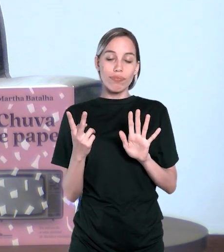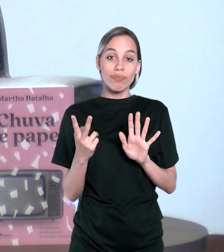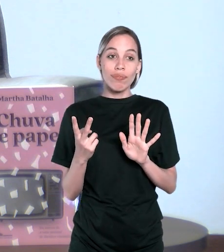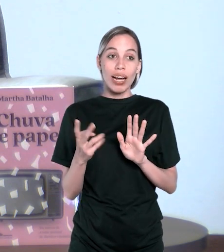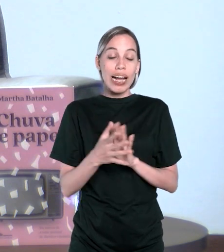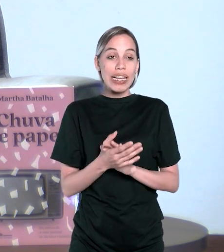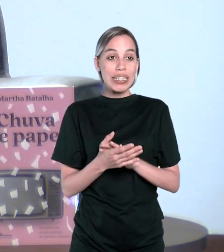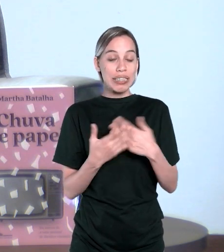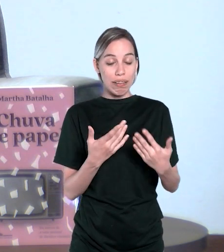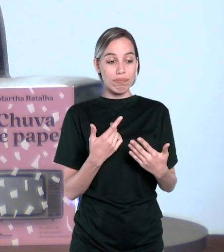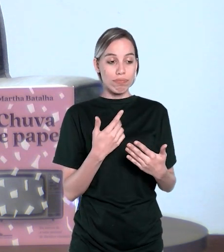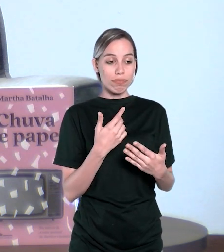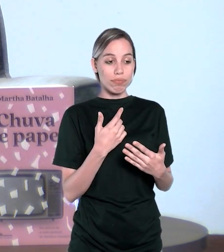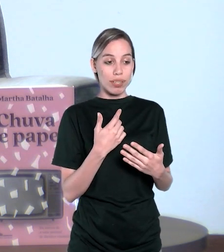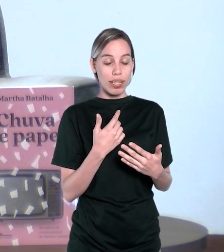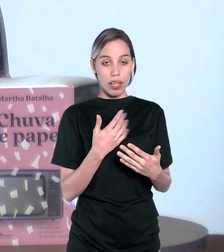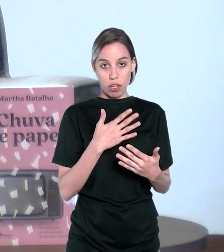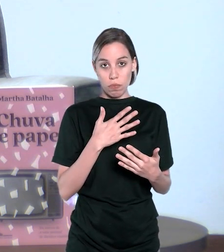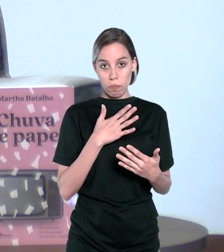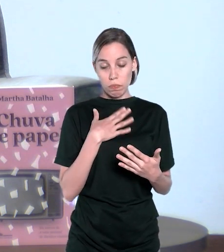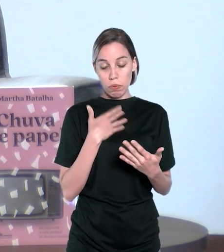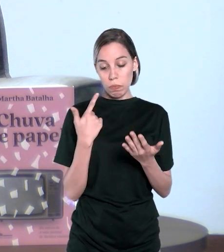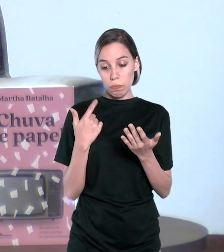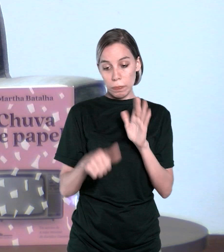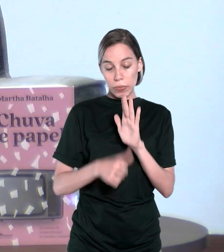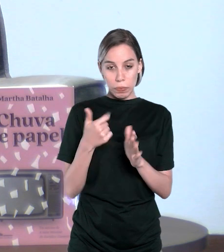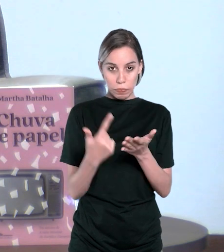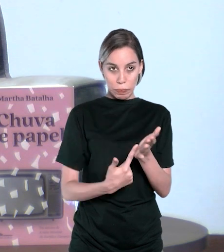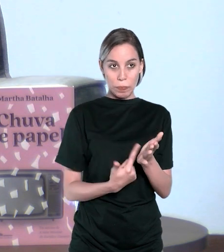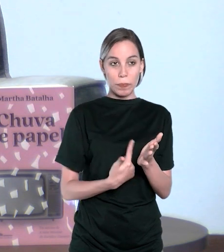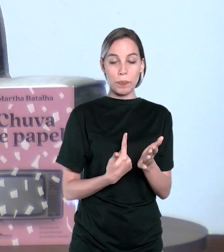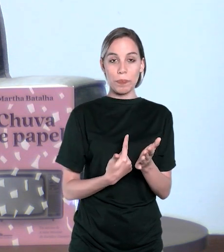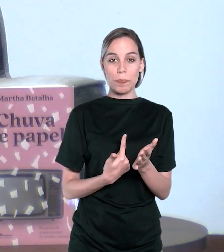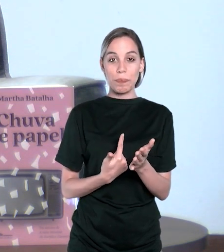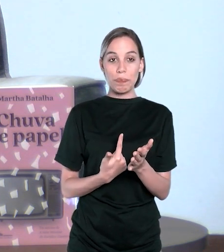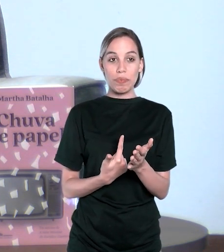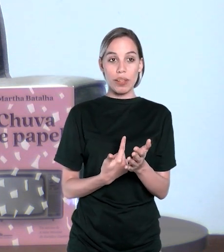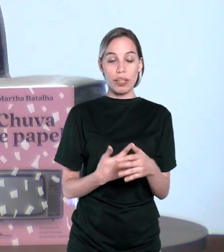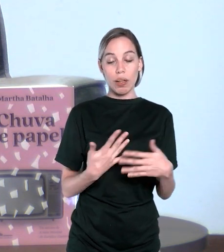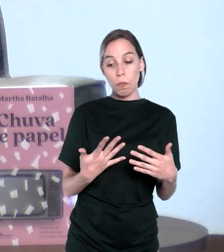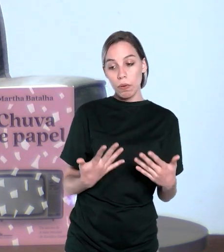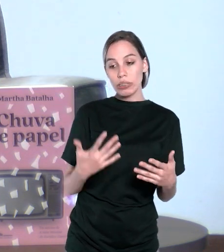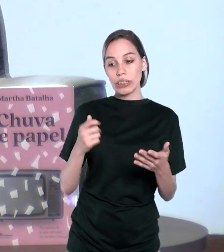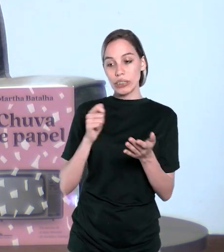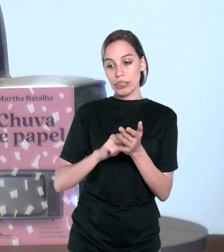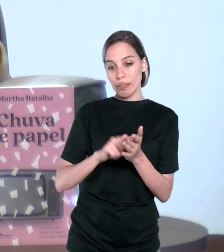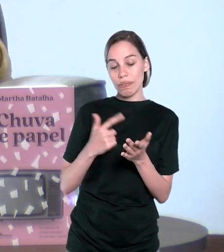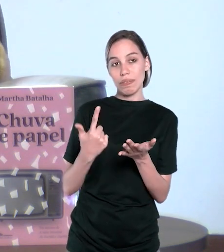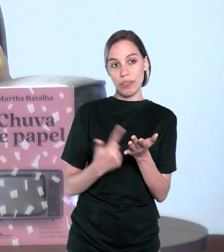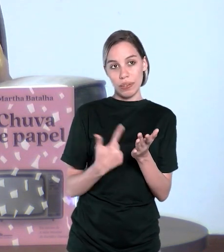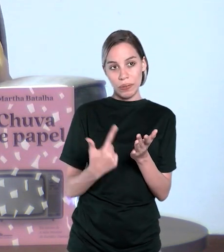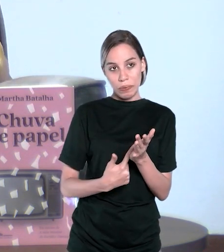Esse é o meu primeiro livro, e é muito interessante. Quando eu escrevi esse livro, tem uma escritora